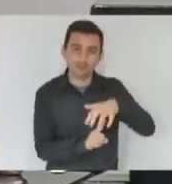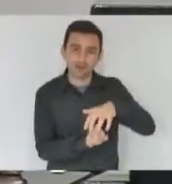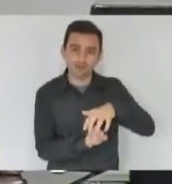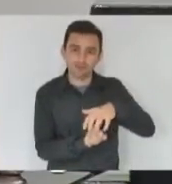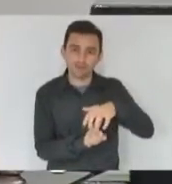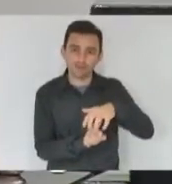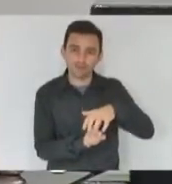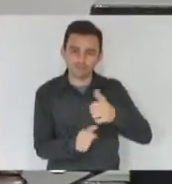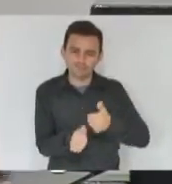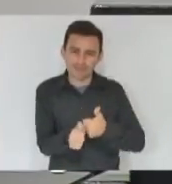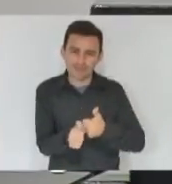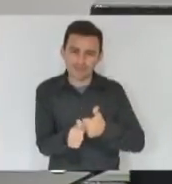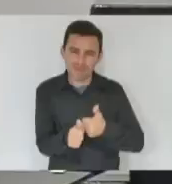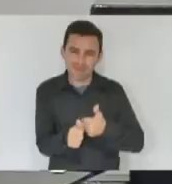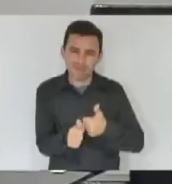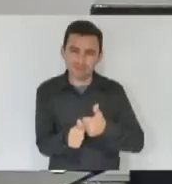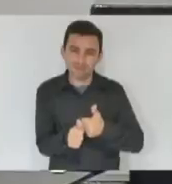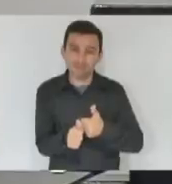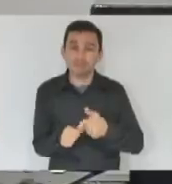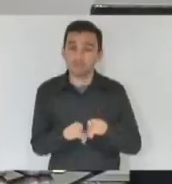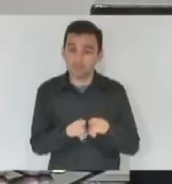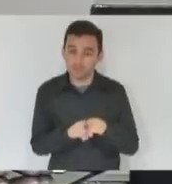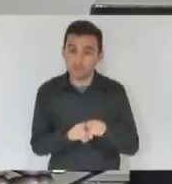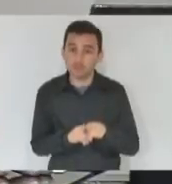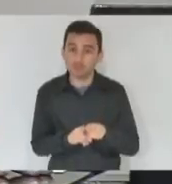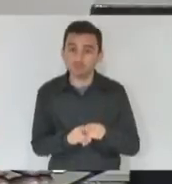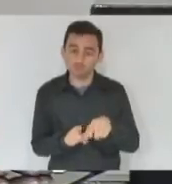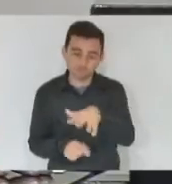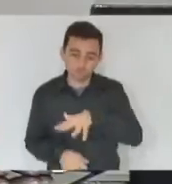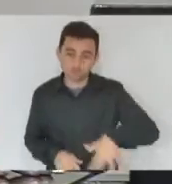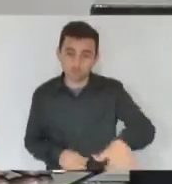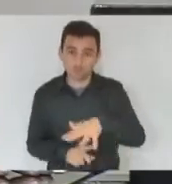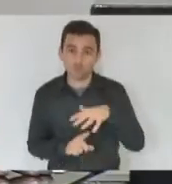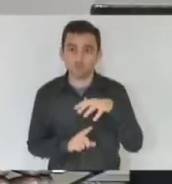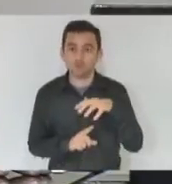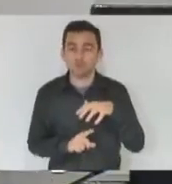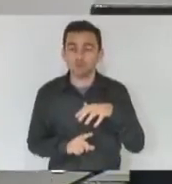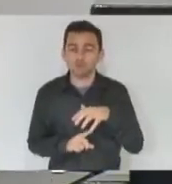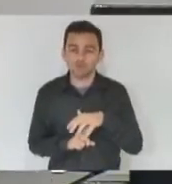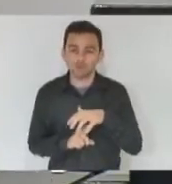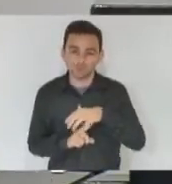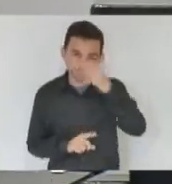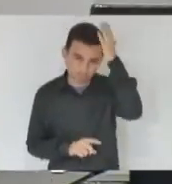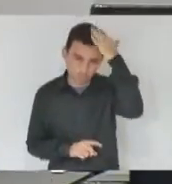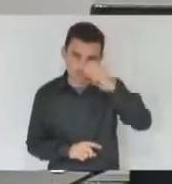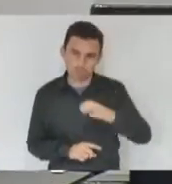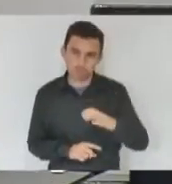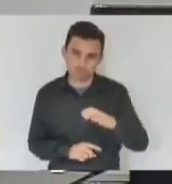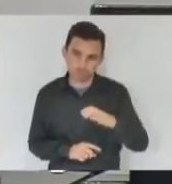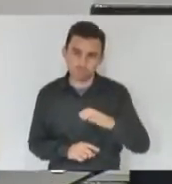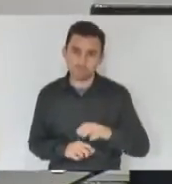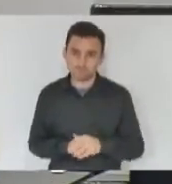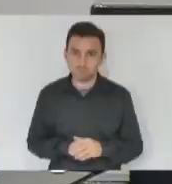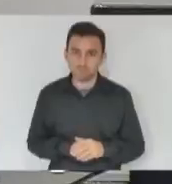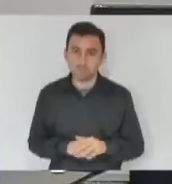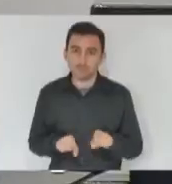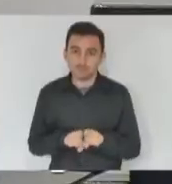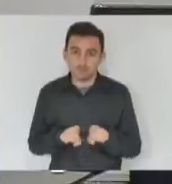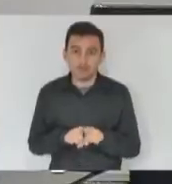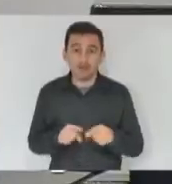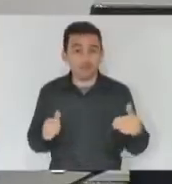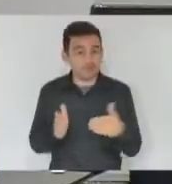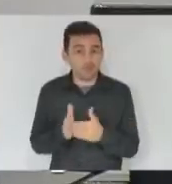grande com Curitiba, e que por muitos e muitos anos, até mesmo hoje, ainda para